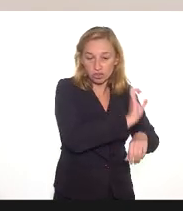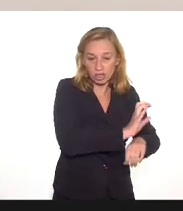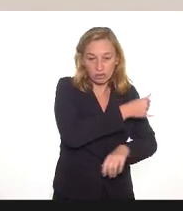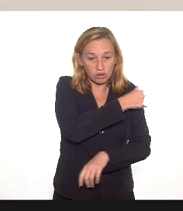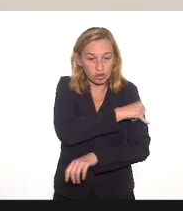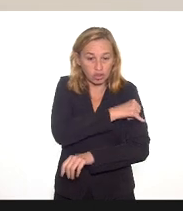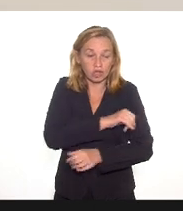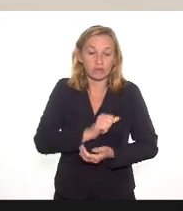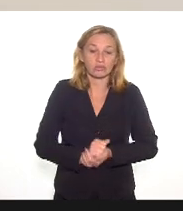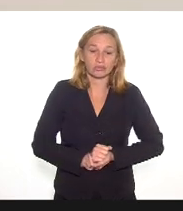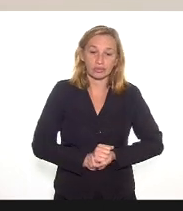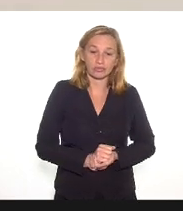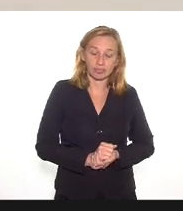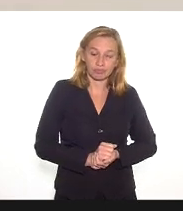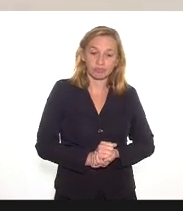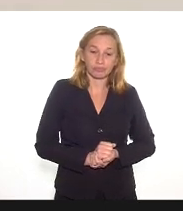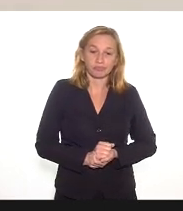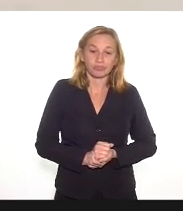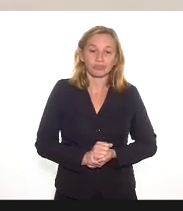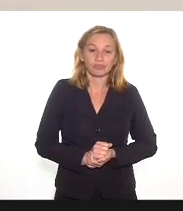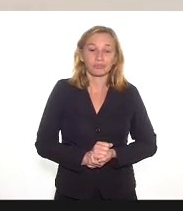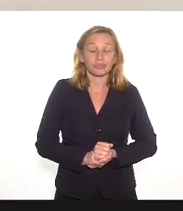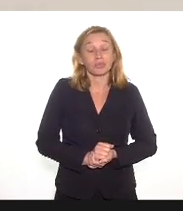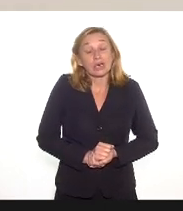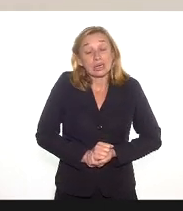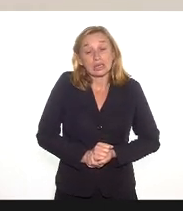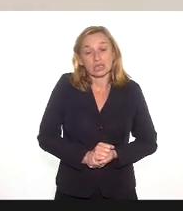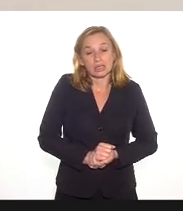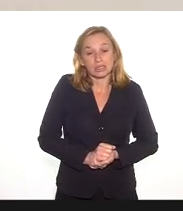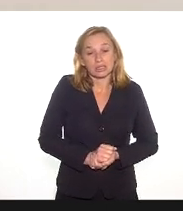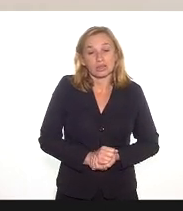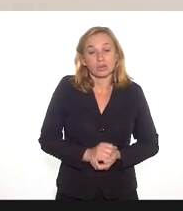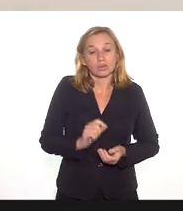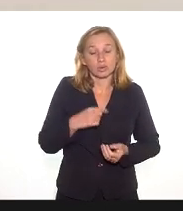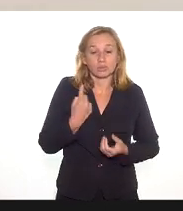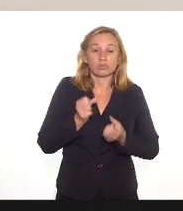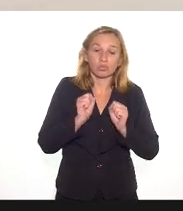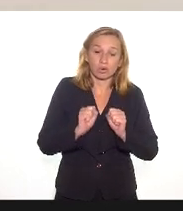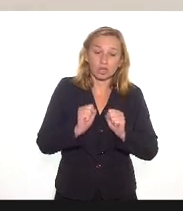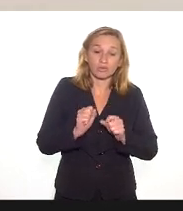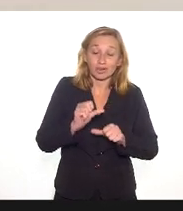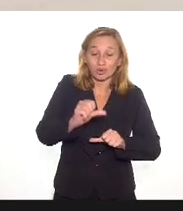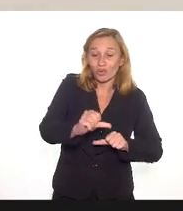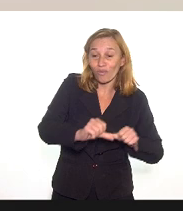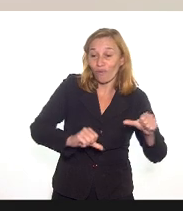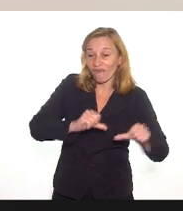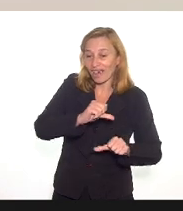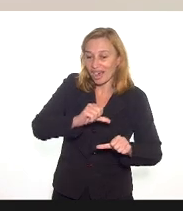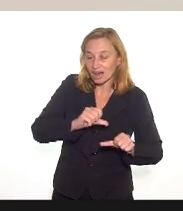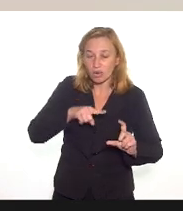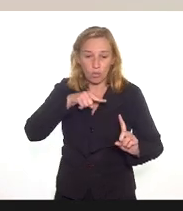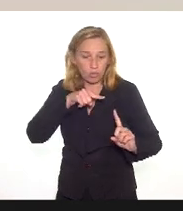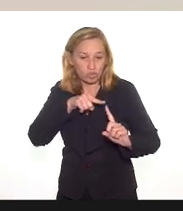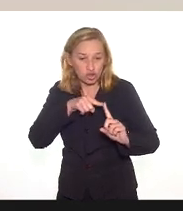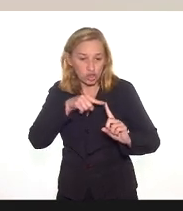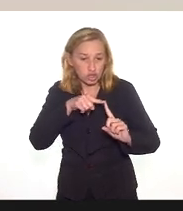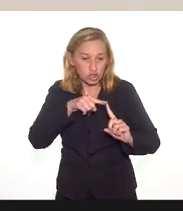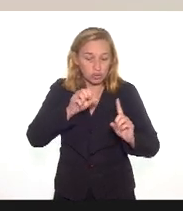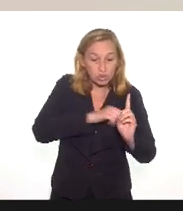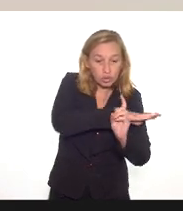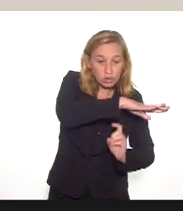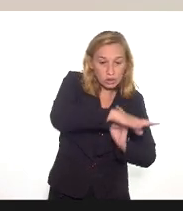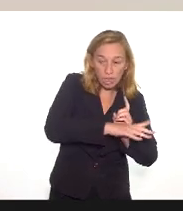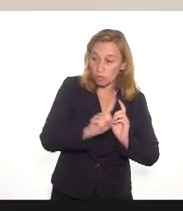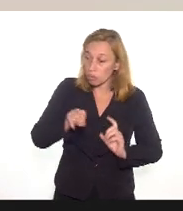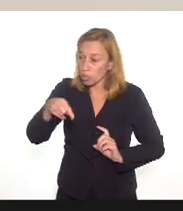Janeiro e como financiá-la. Né? Senão, a gente pode estar trocando, né, um objetivo social